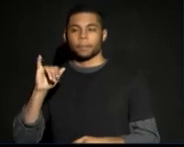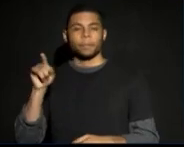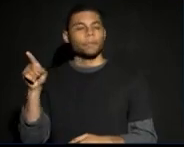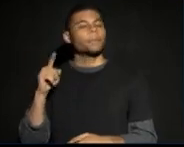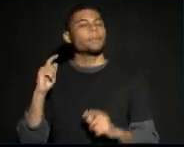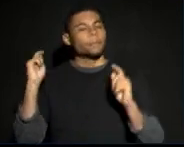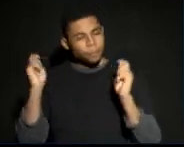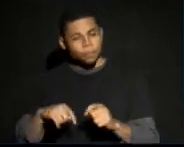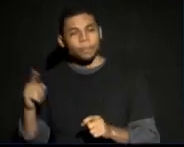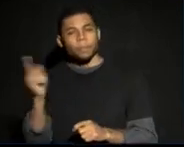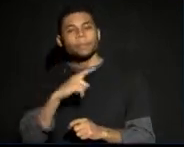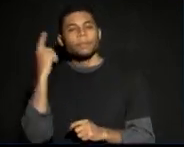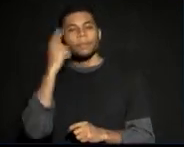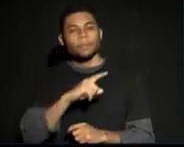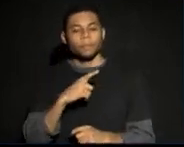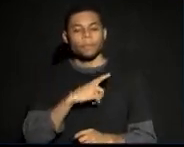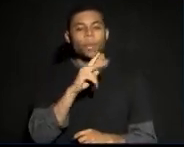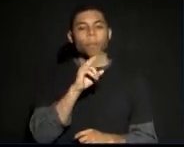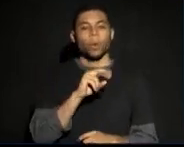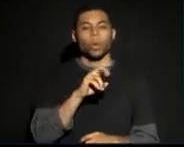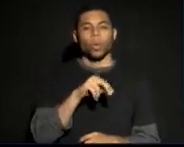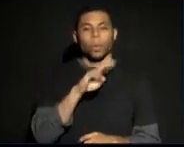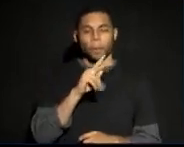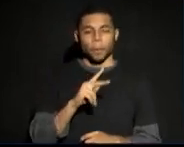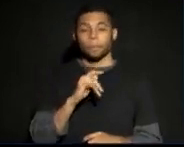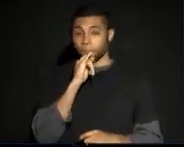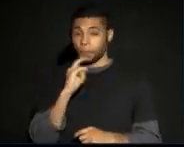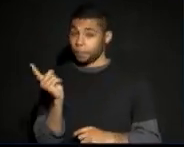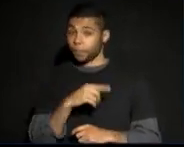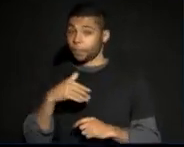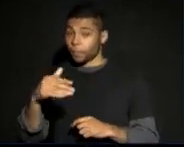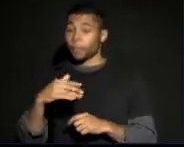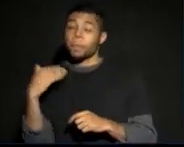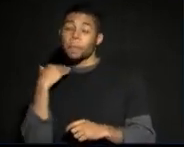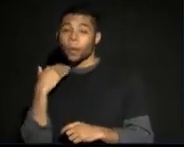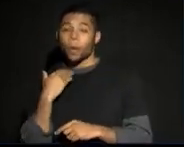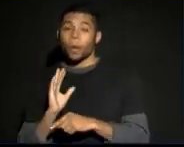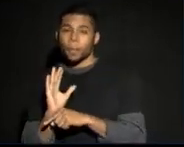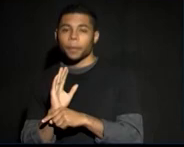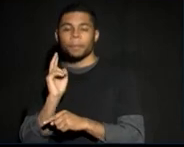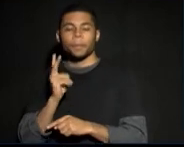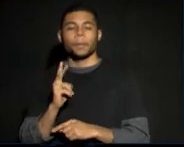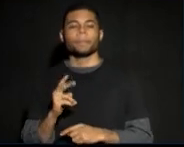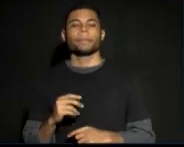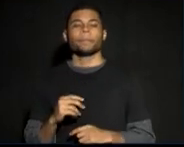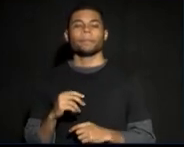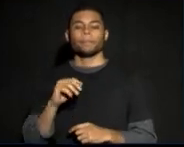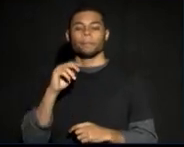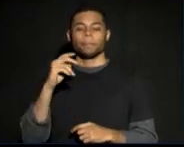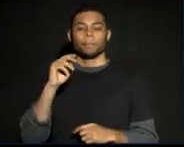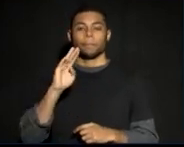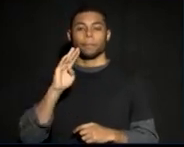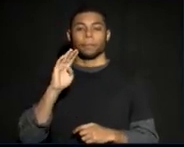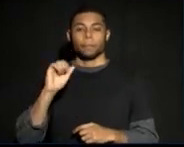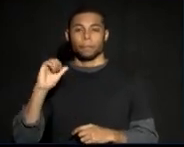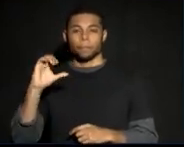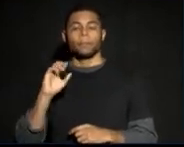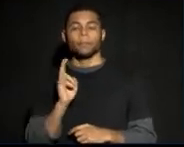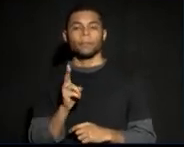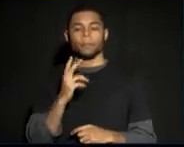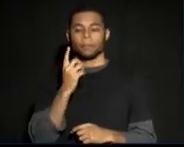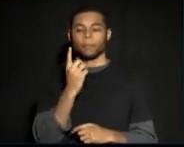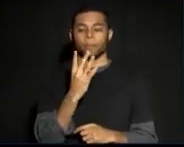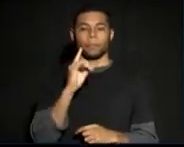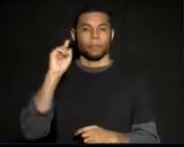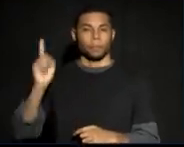mês que agora podem acessar o pronamp amanhã a gente vai ser banco operador do fundo garantidor do PAC Então